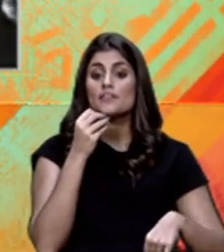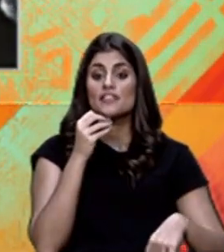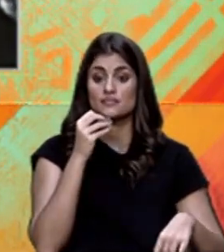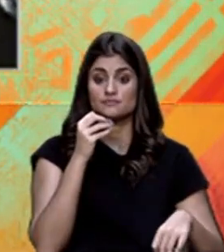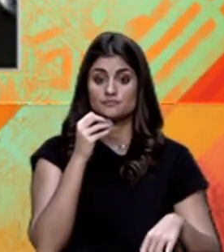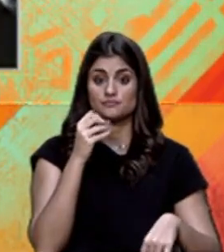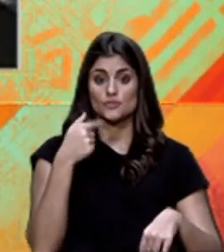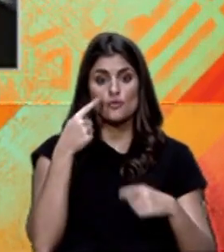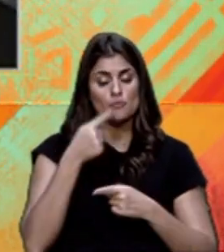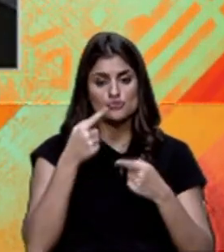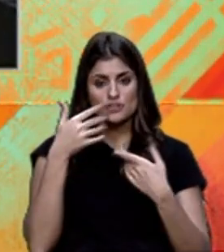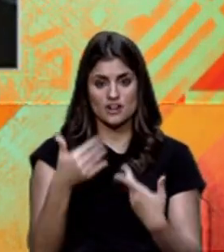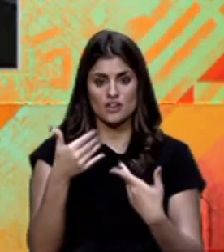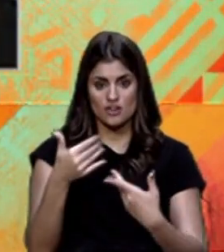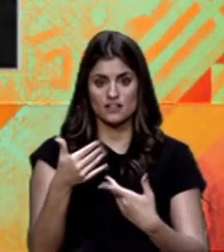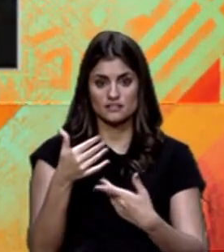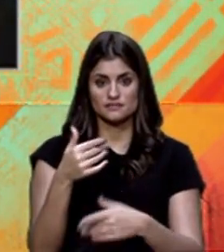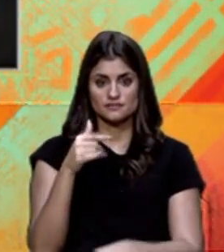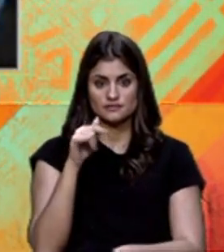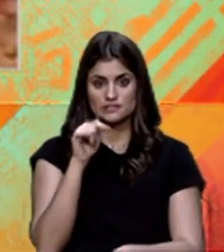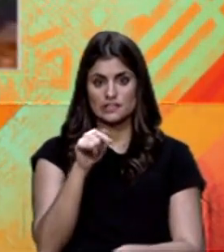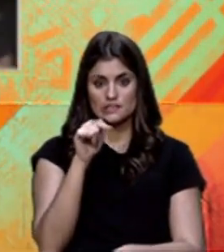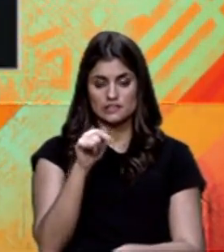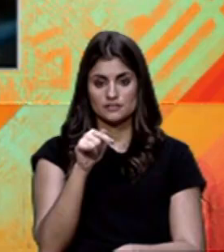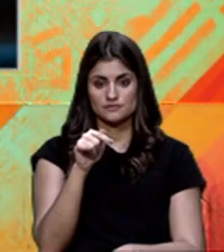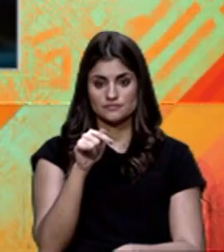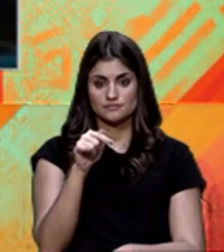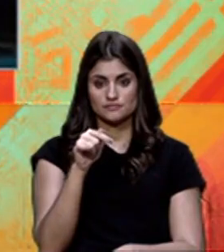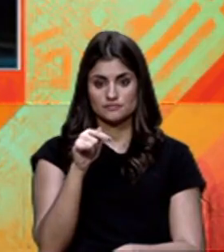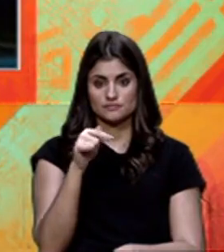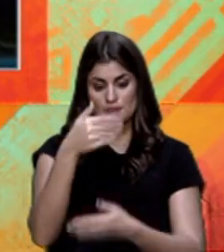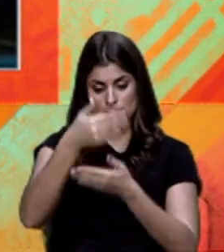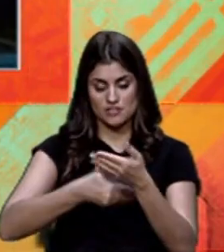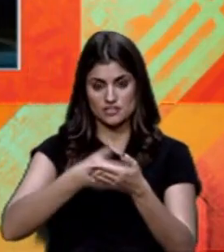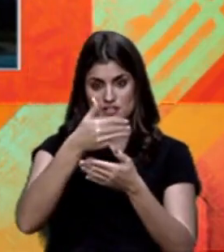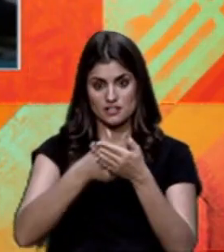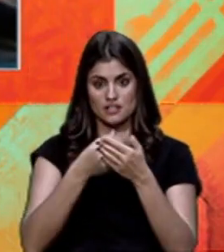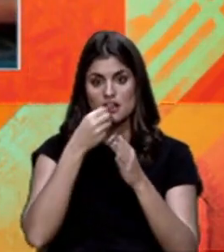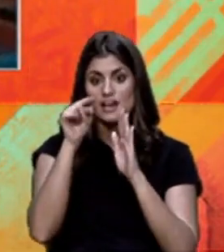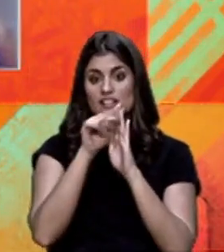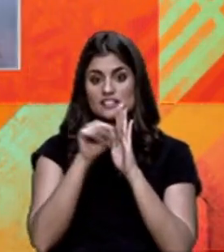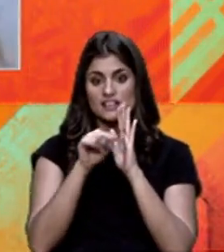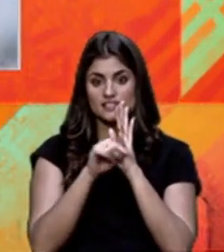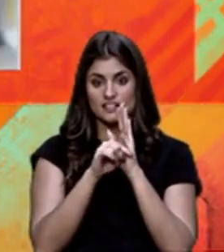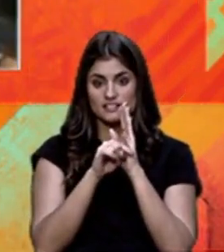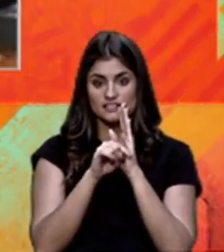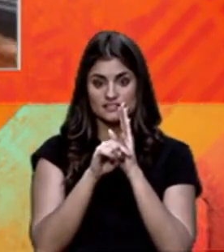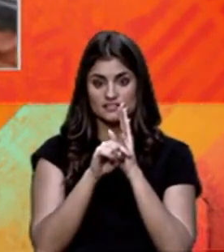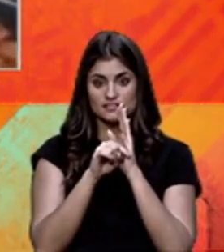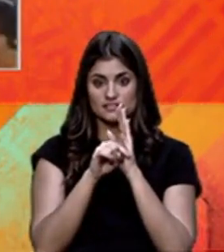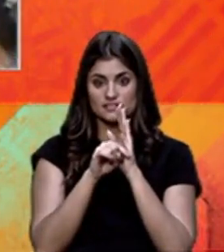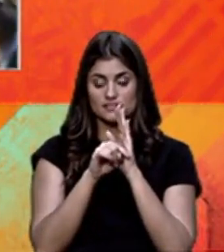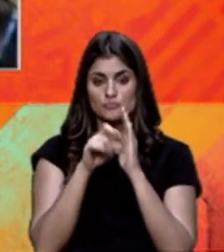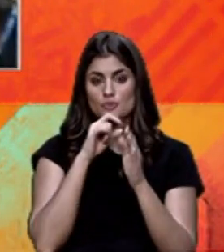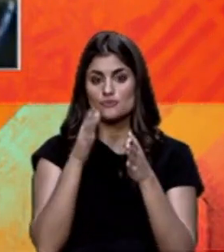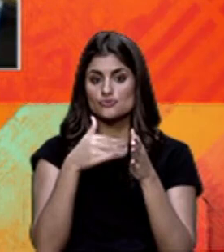mostrar que tenho aqui nesta página aqui a receita. Que e a receita é para